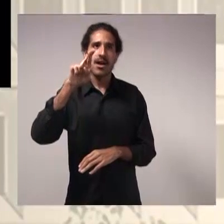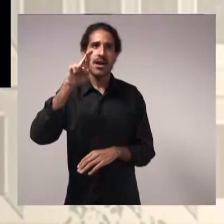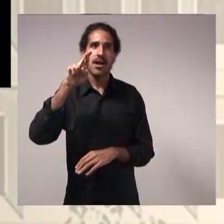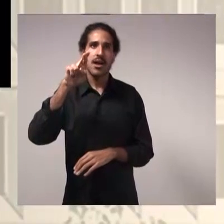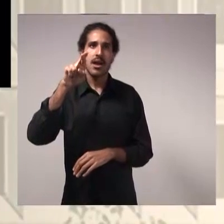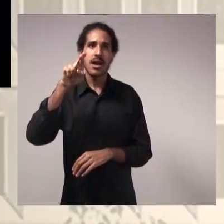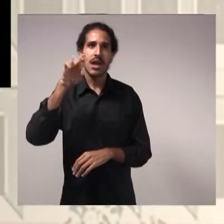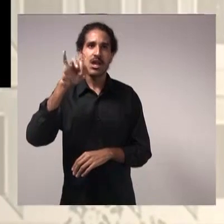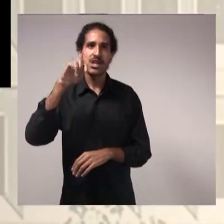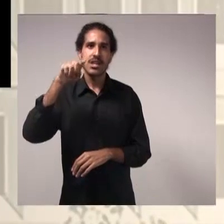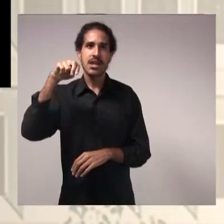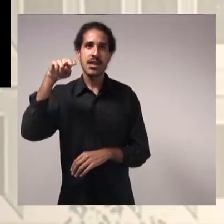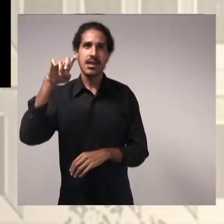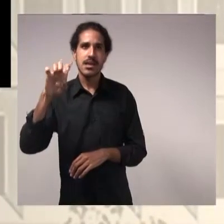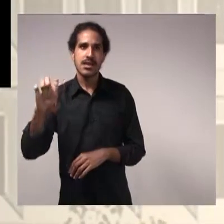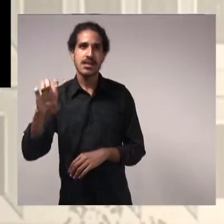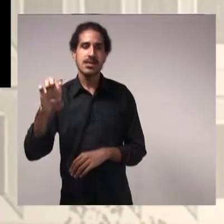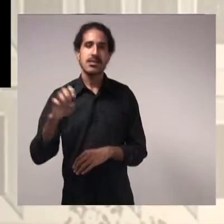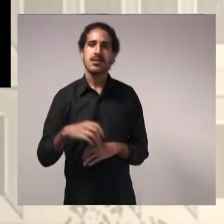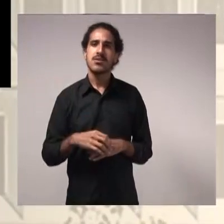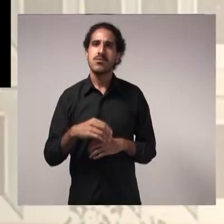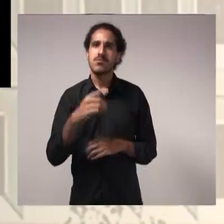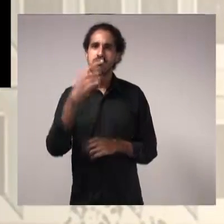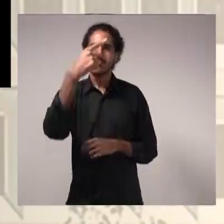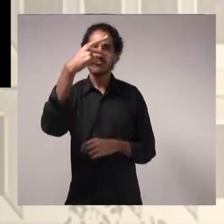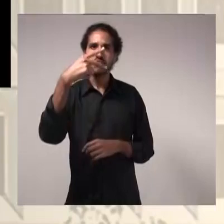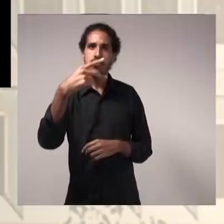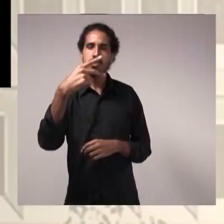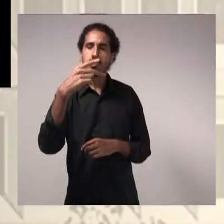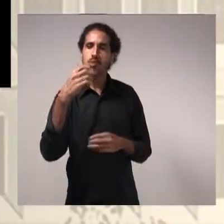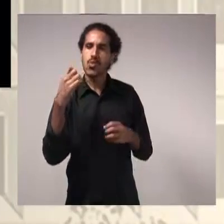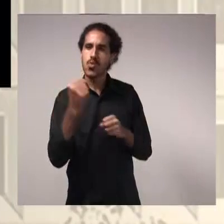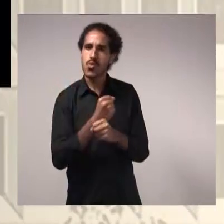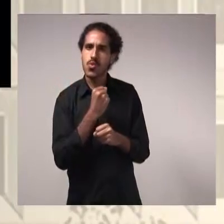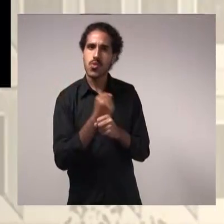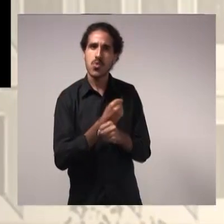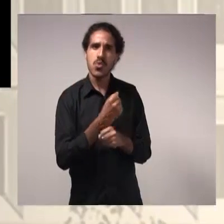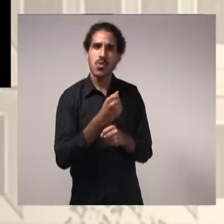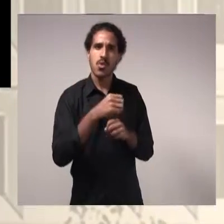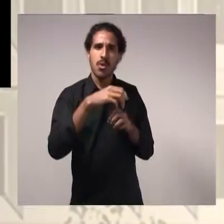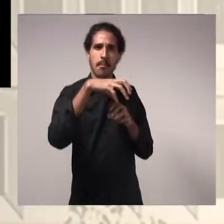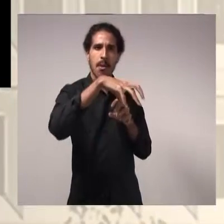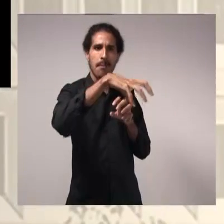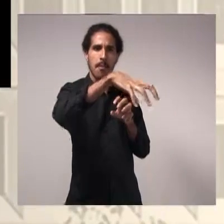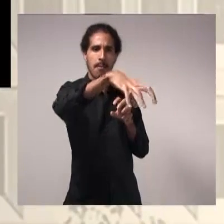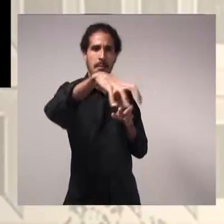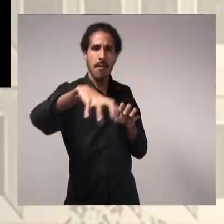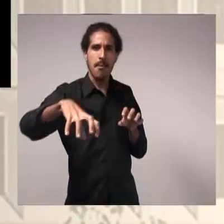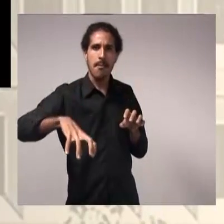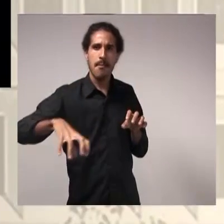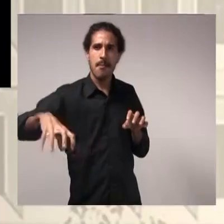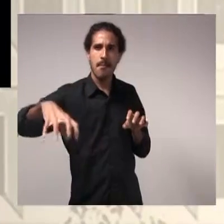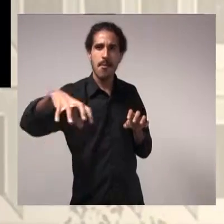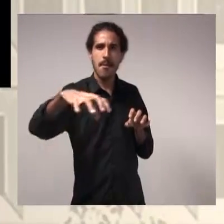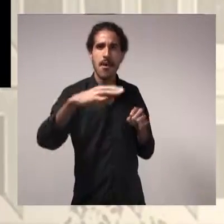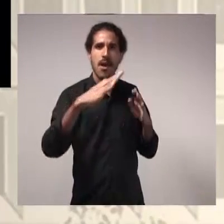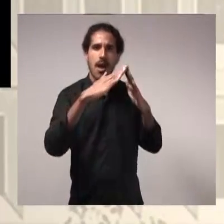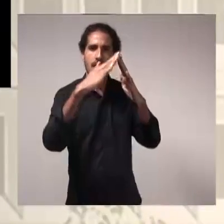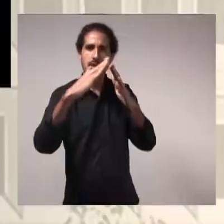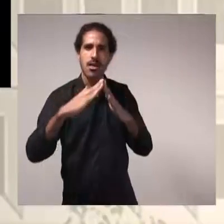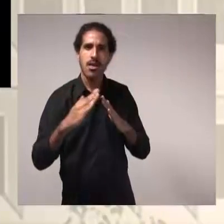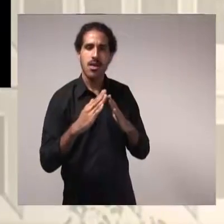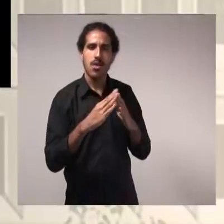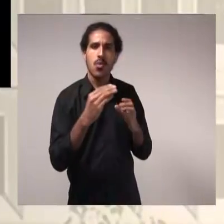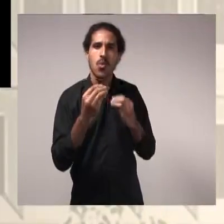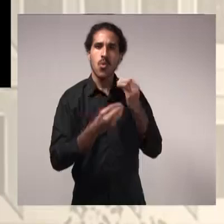em poucos meses, um conjunto de mais de 15 mil metros quadrados, todo pré-fabricado,